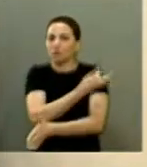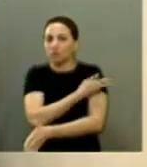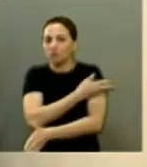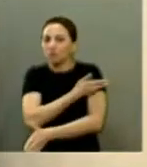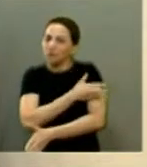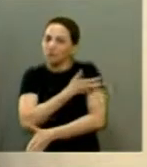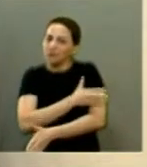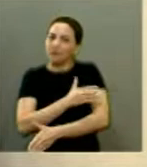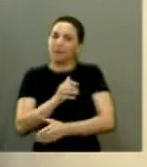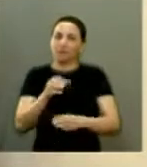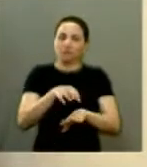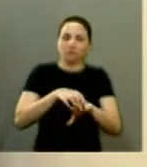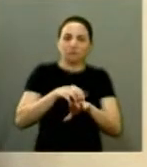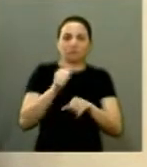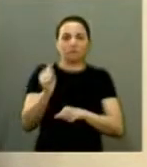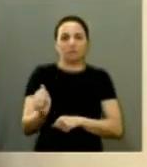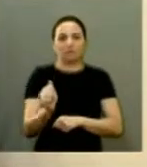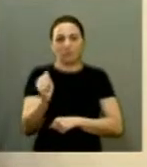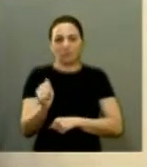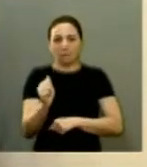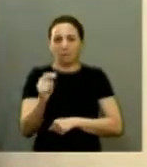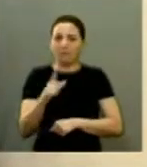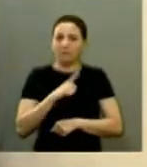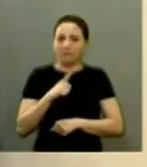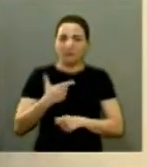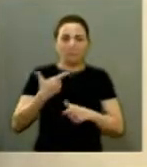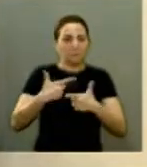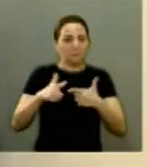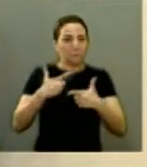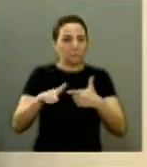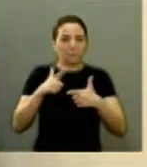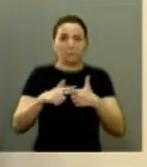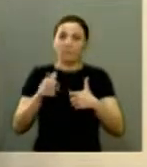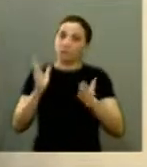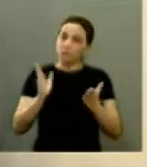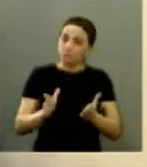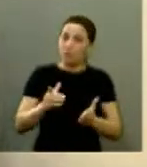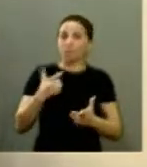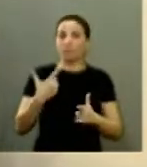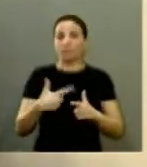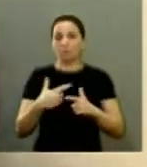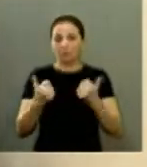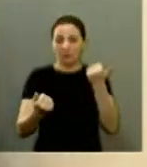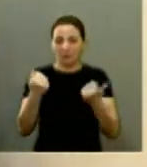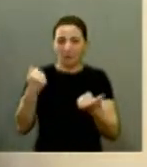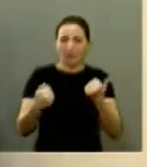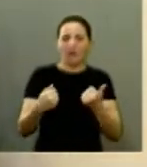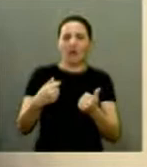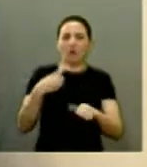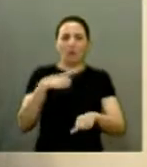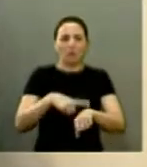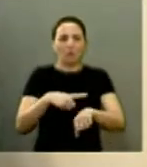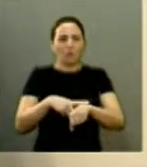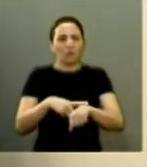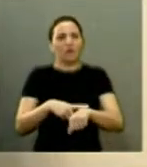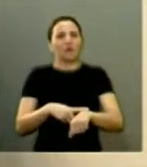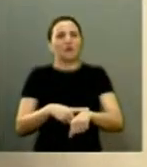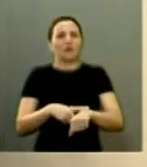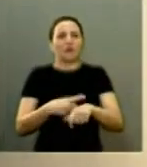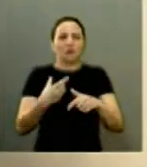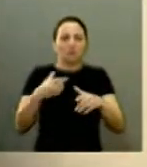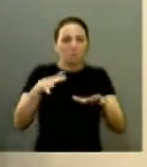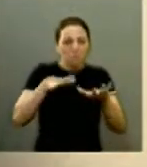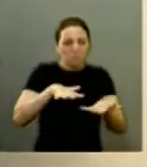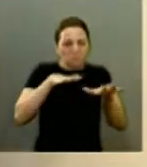trânsito de Araraquara, a gente estava num verdadeiro caos, e já estamos, né? Porque o carro aumenta, o horário de pico é difícil, mas